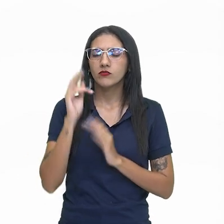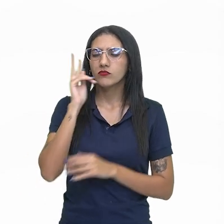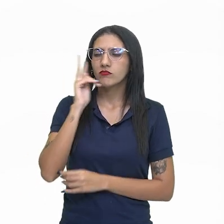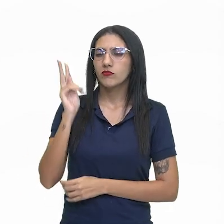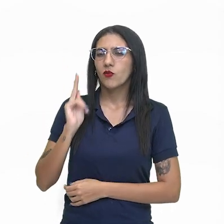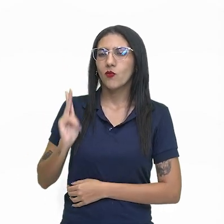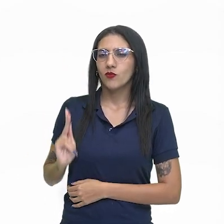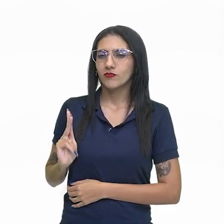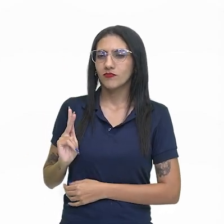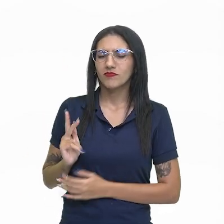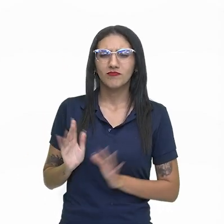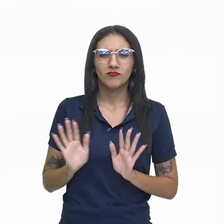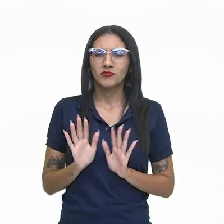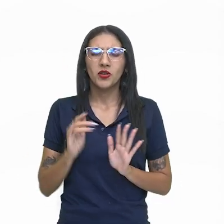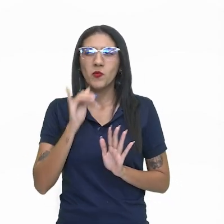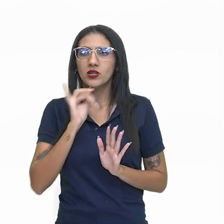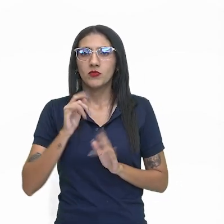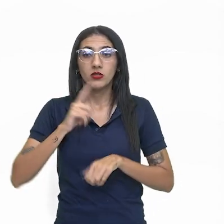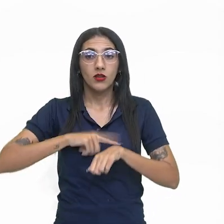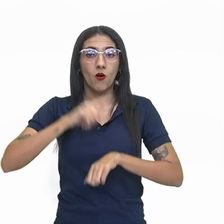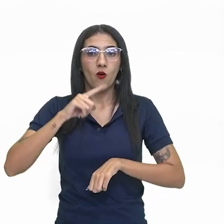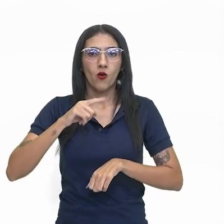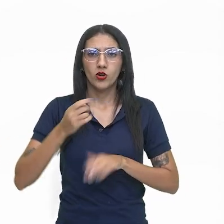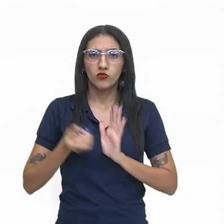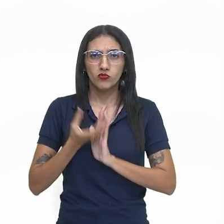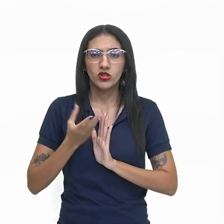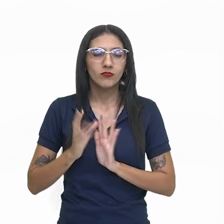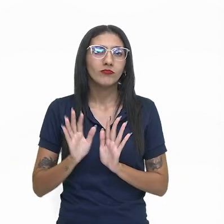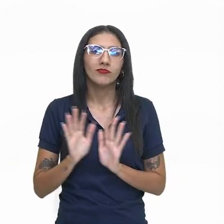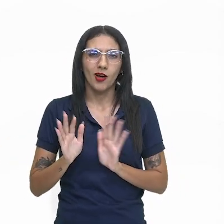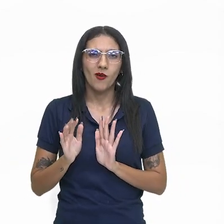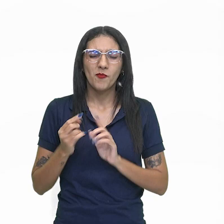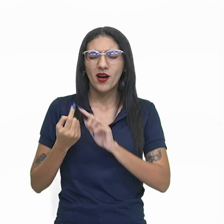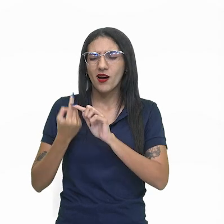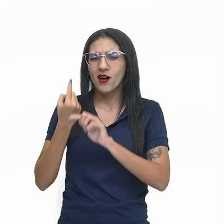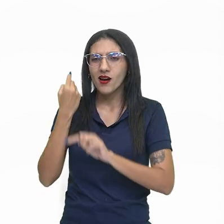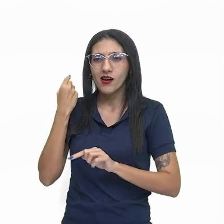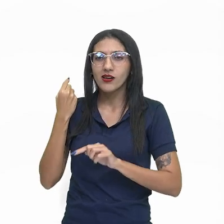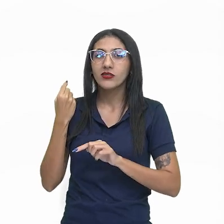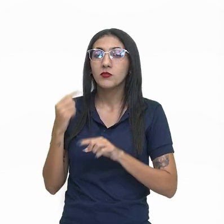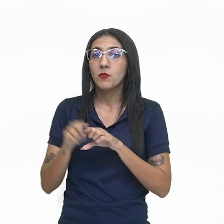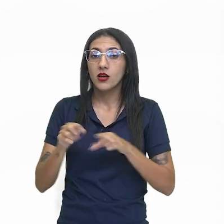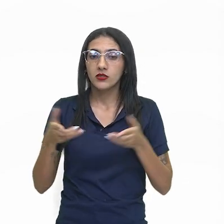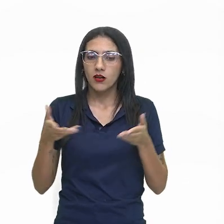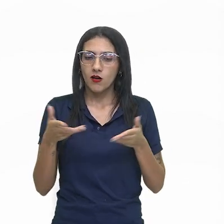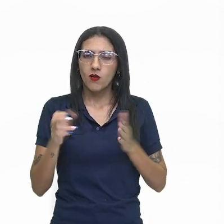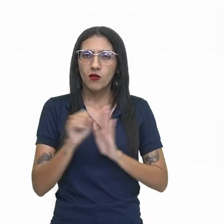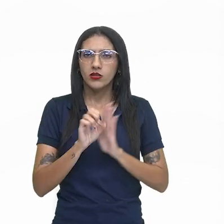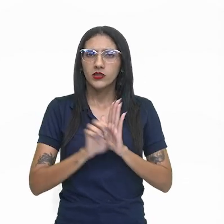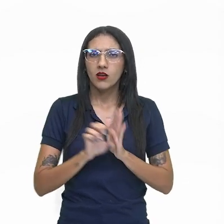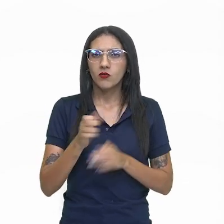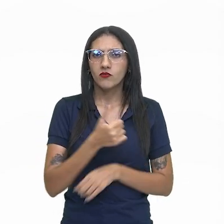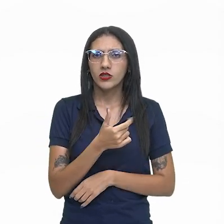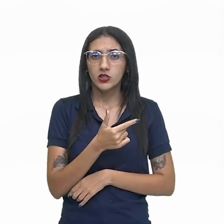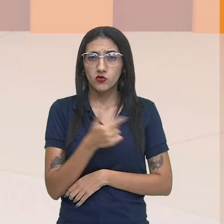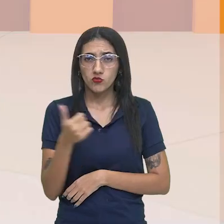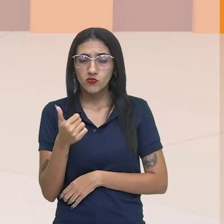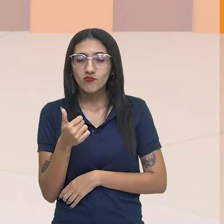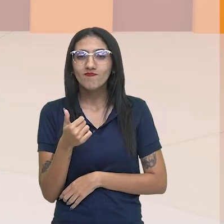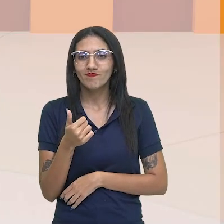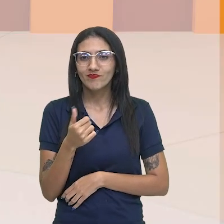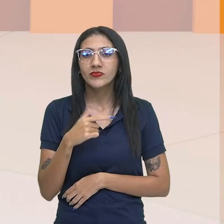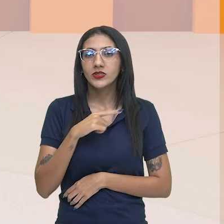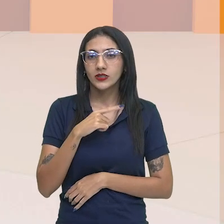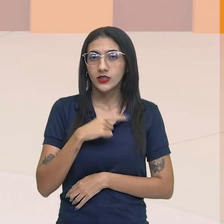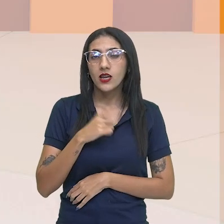teve. Não foi do nada, né? Foi do nada no começo, né? Mas agora, século XXI, o Brasil tem esses reflexos que vem